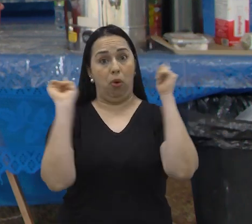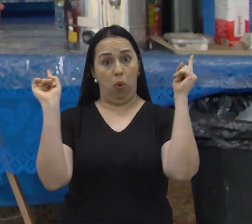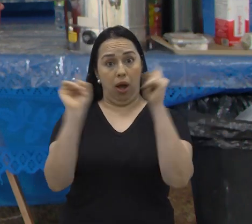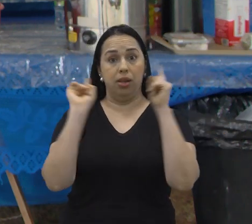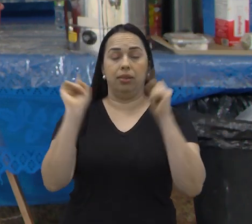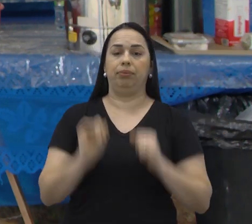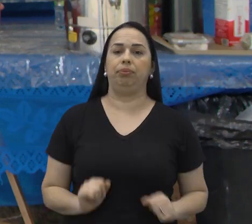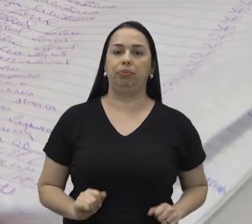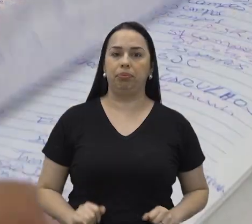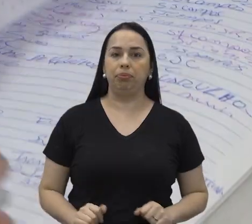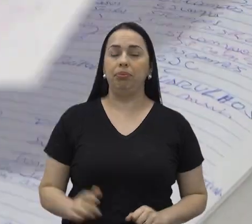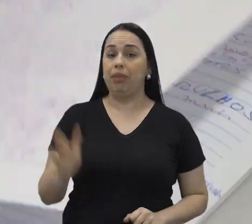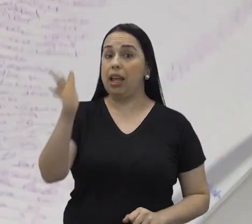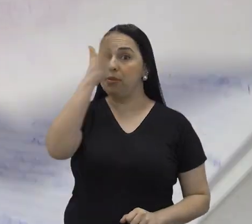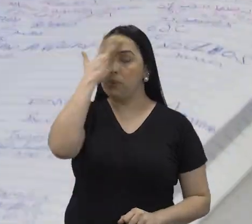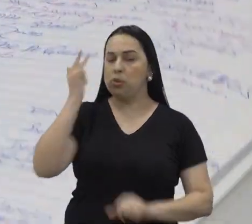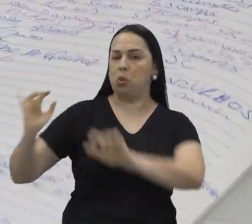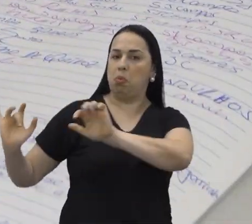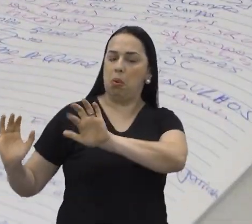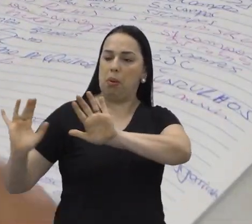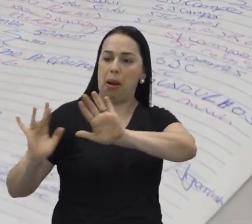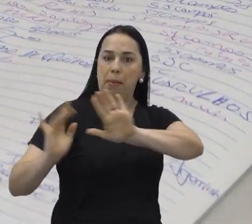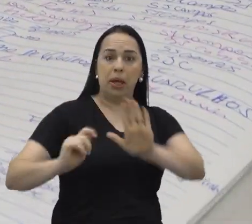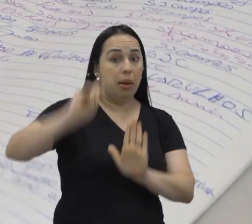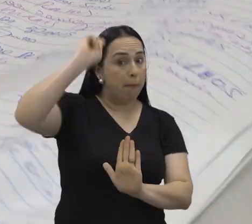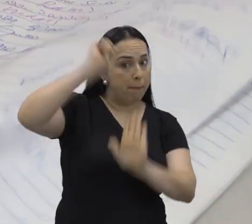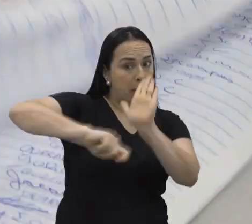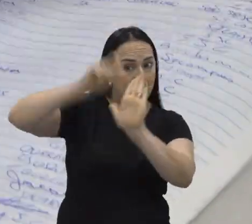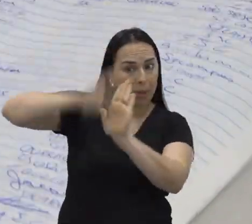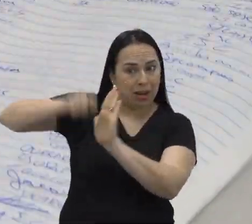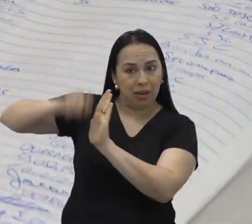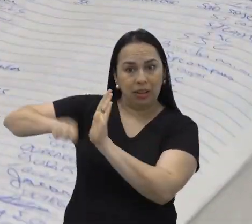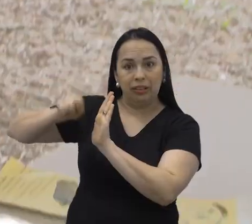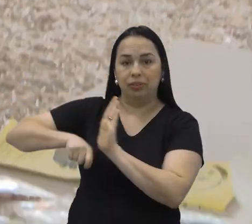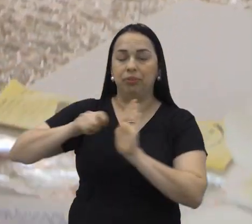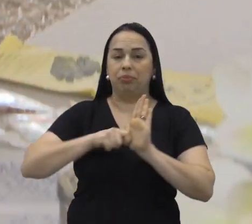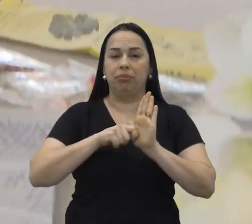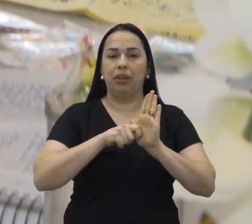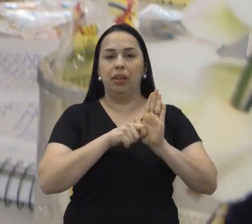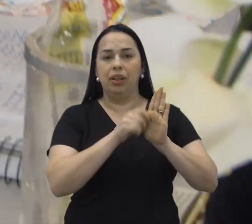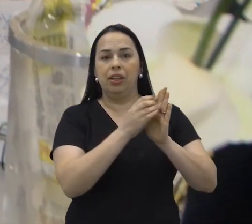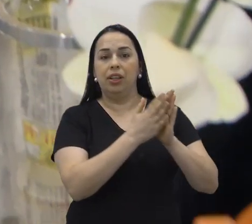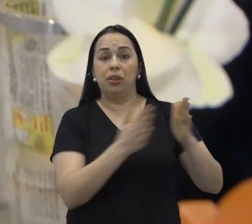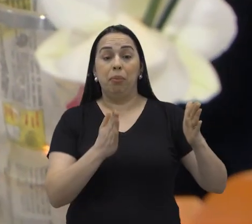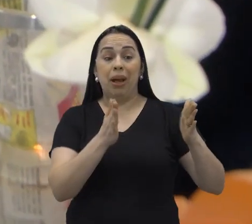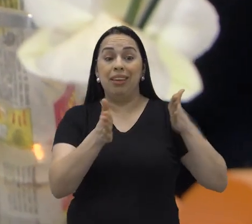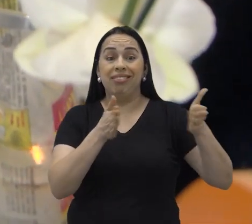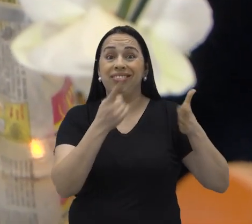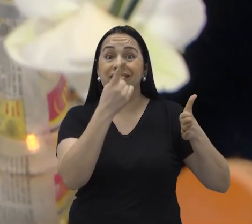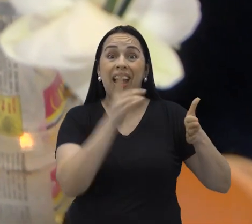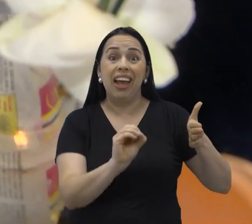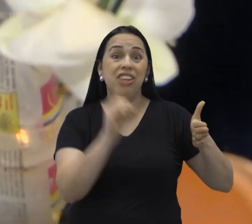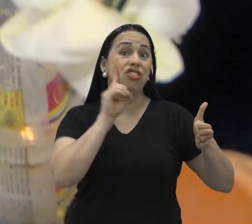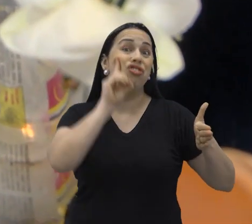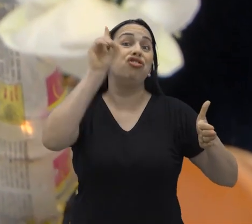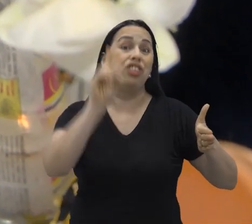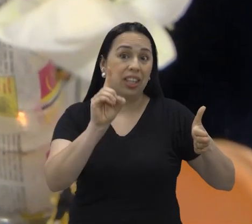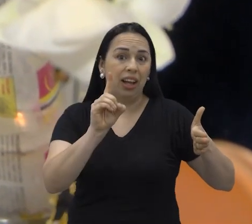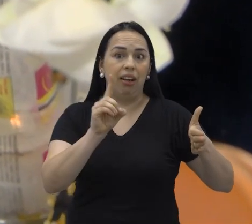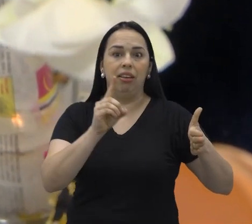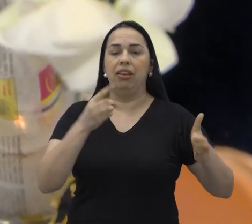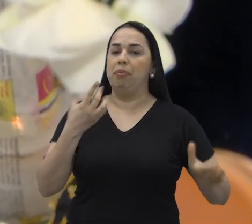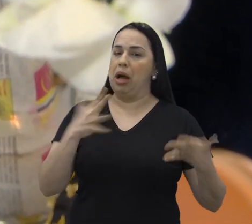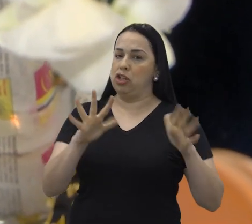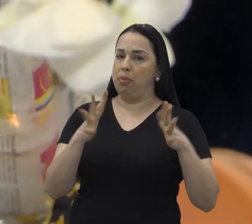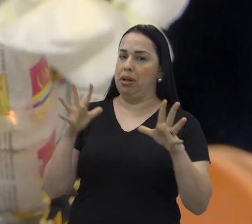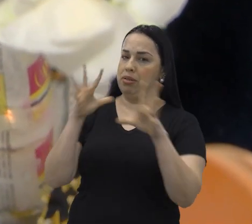nós temos aqui também. Todos que passam por aqui assinam essa lista. Só nos primeiros 10 dias já foram cerca